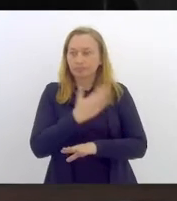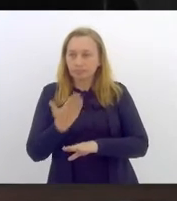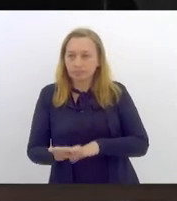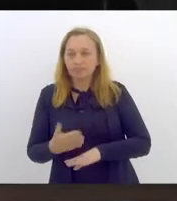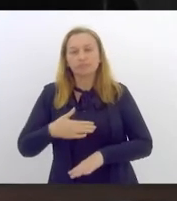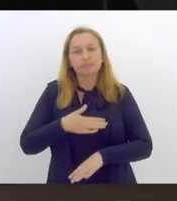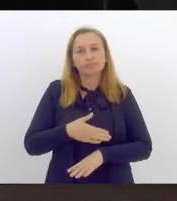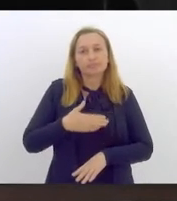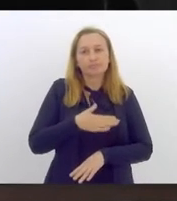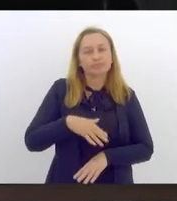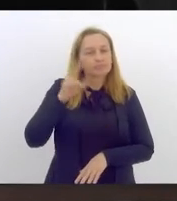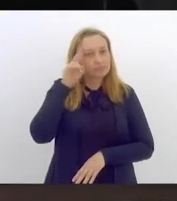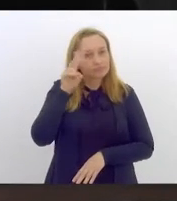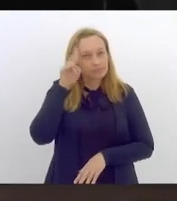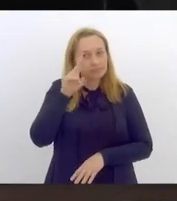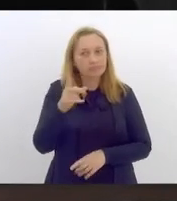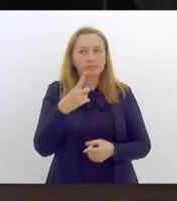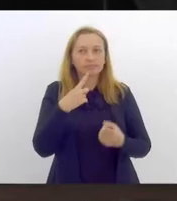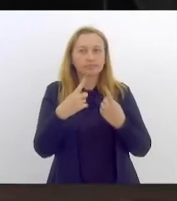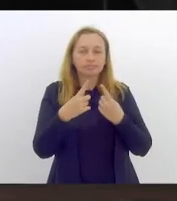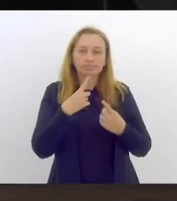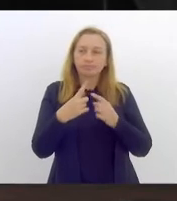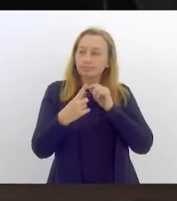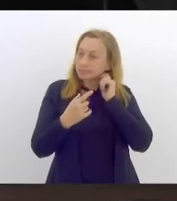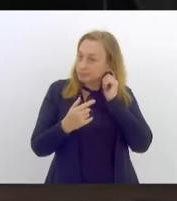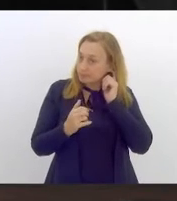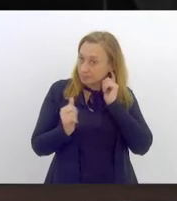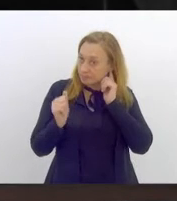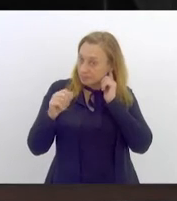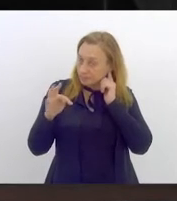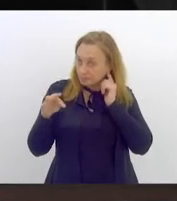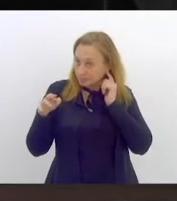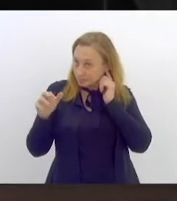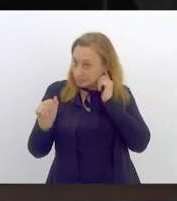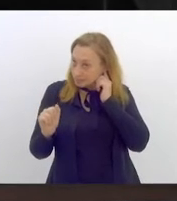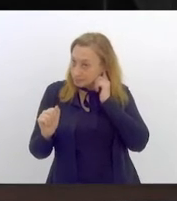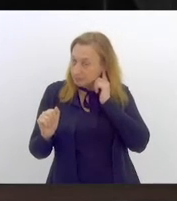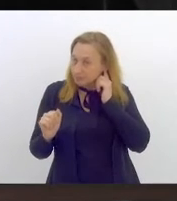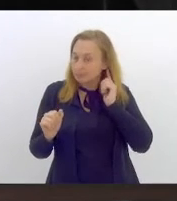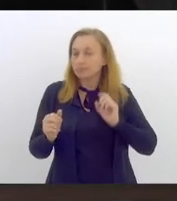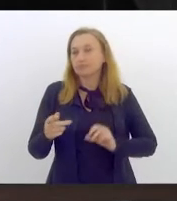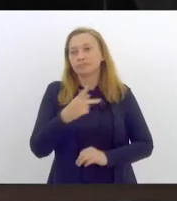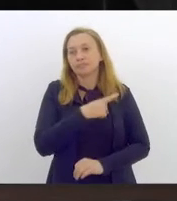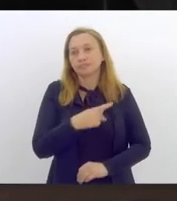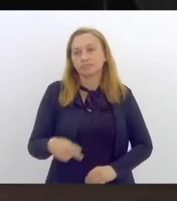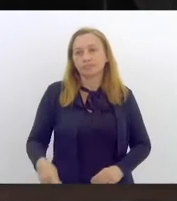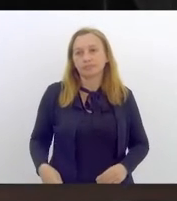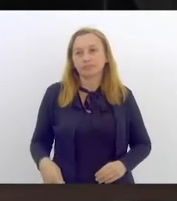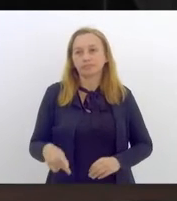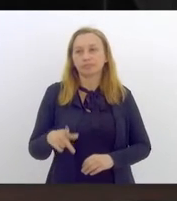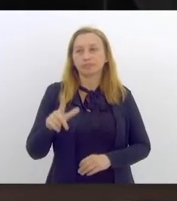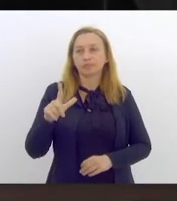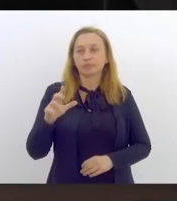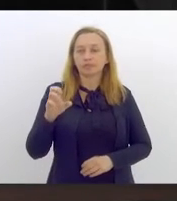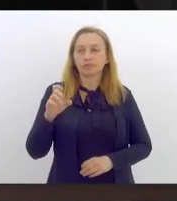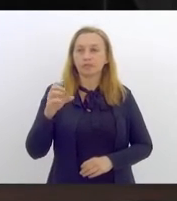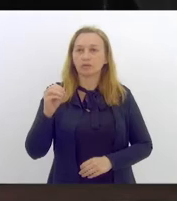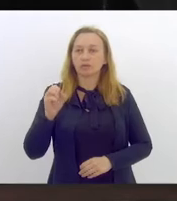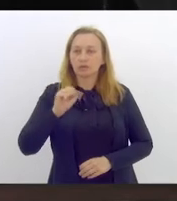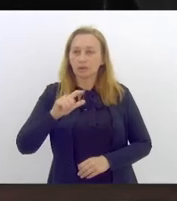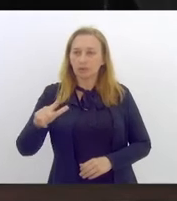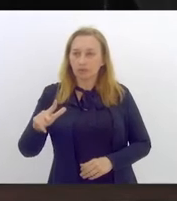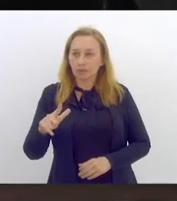de lembrar um debate antológico entre o nosso presidente, Leonel Brizola,